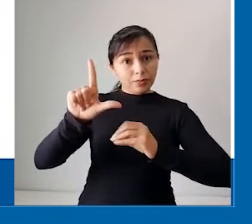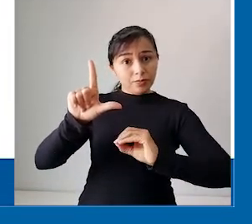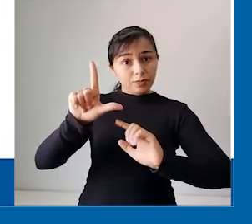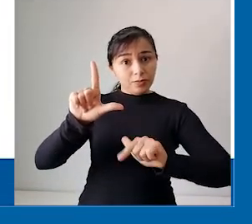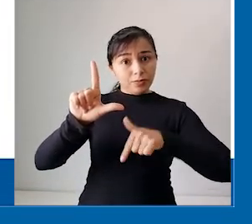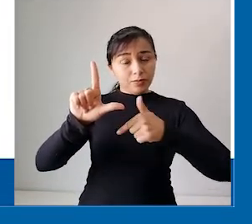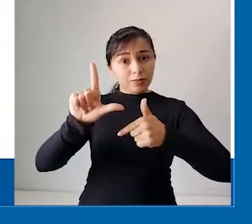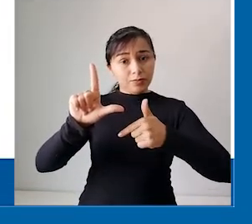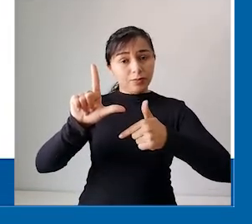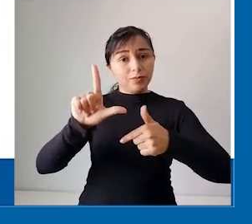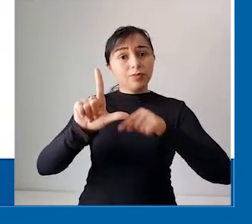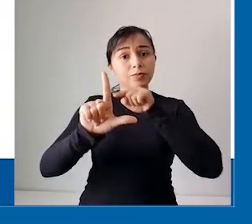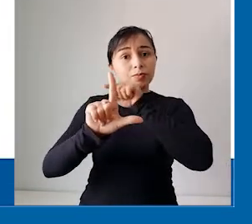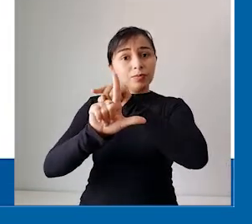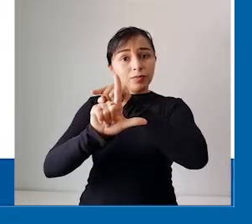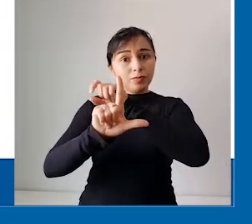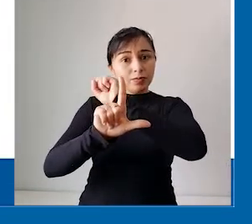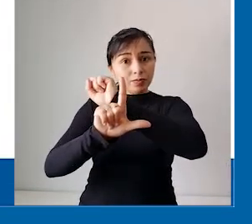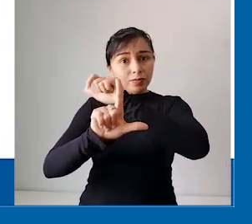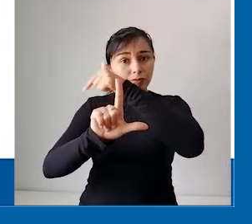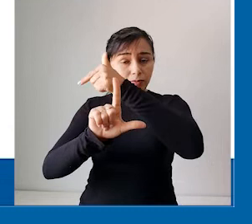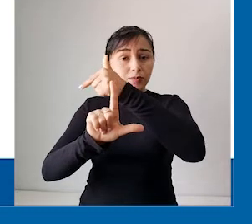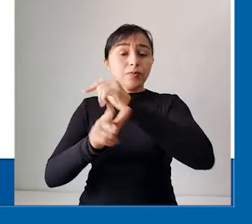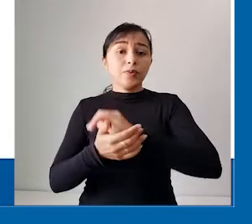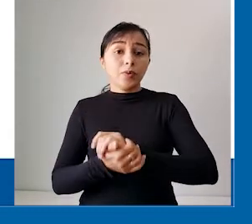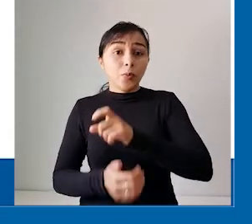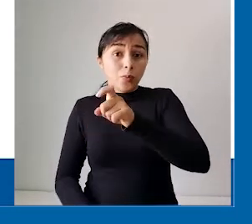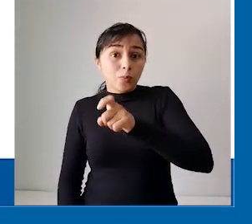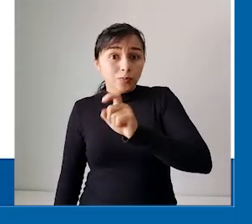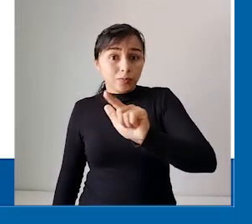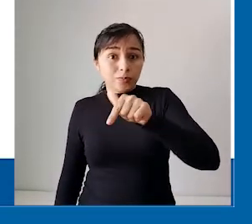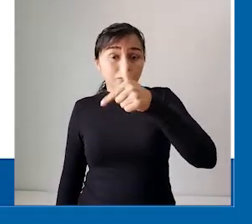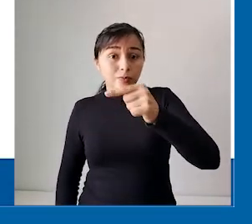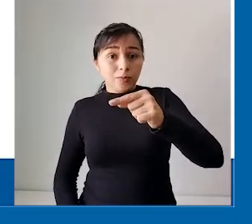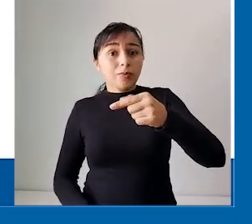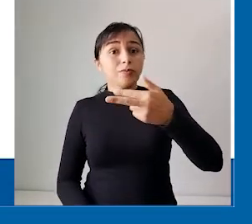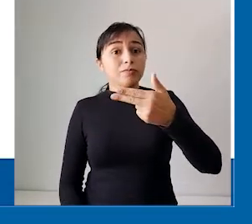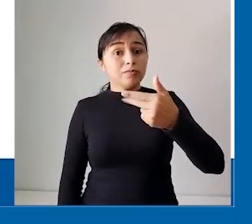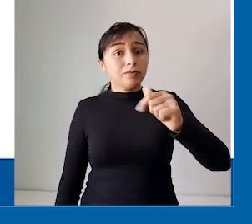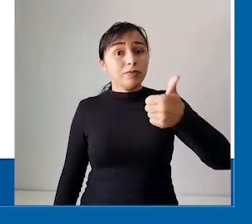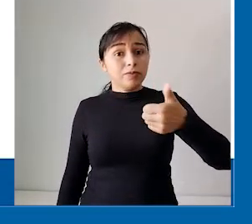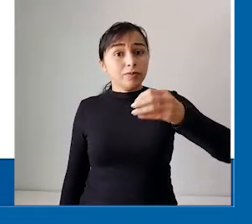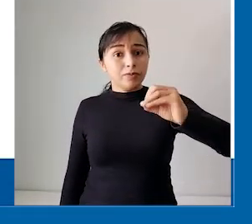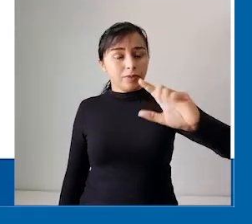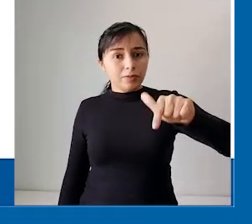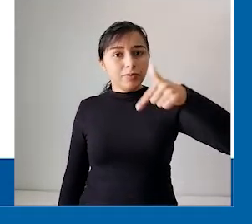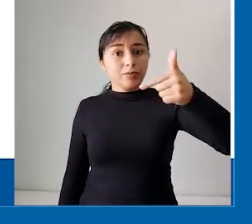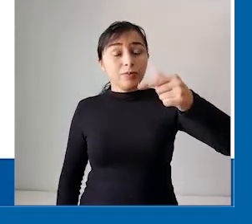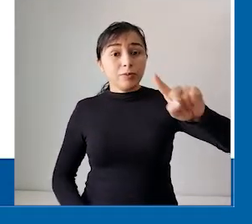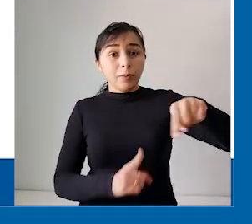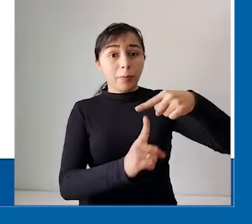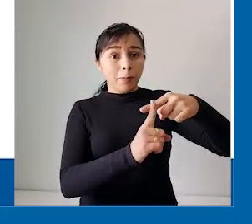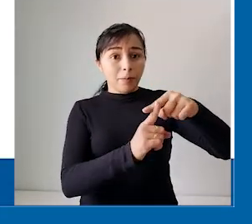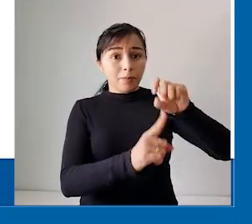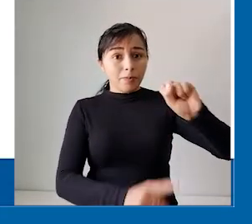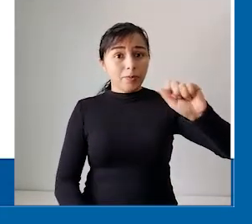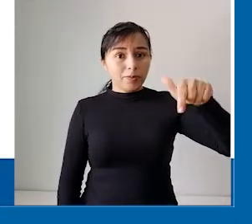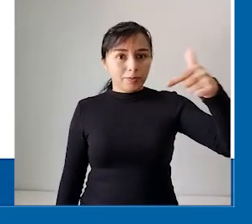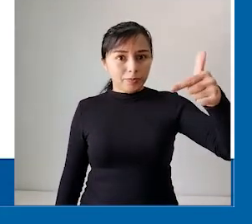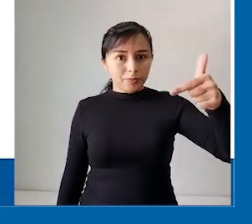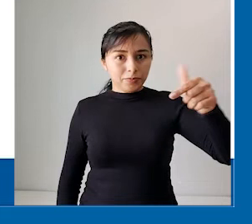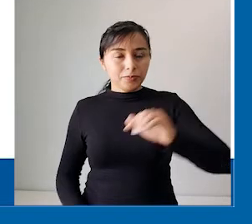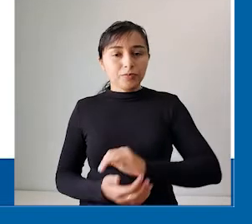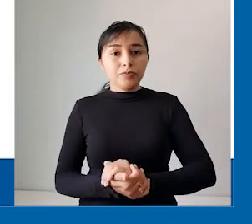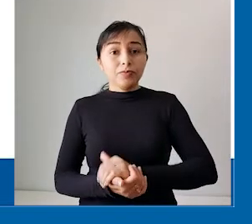quadrado, mais o outro cateto que é 8, 8 ao quadrado. E aí eu tenho x ao quadrado é igual a 10